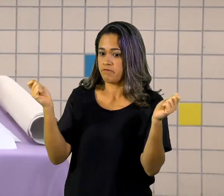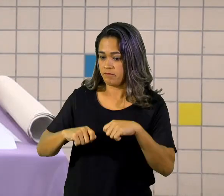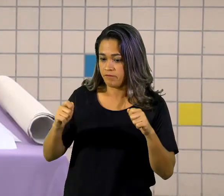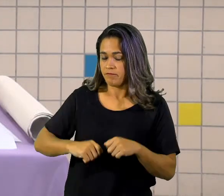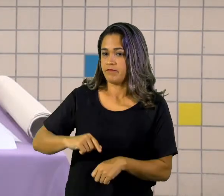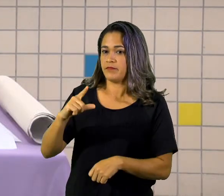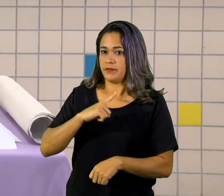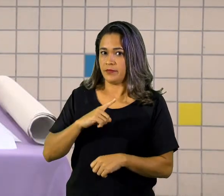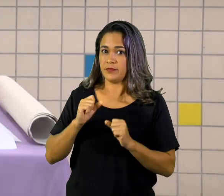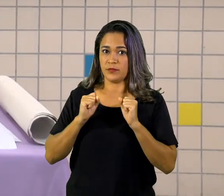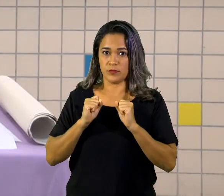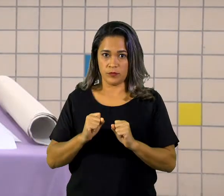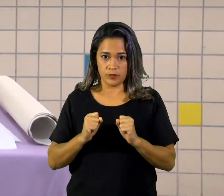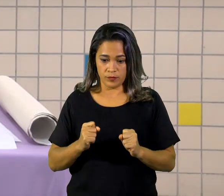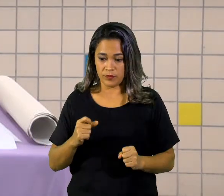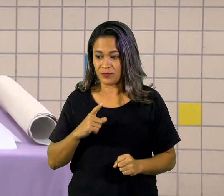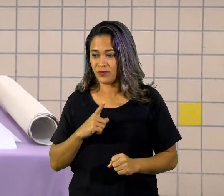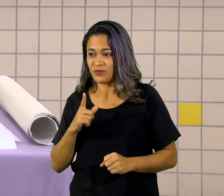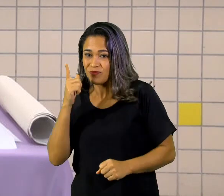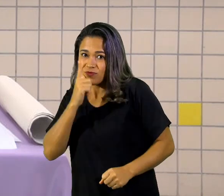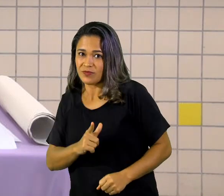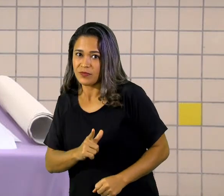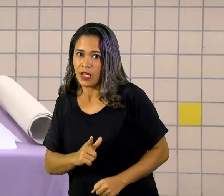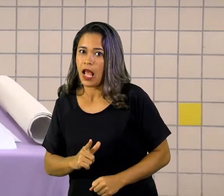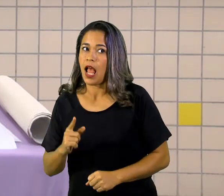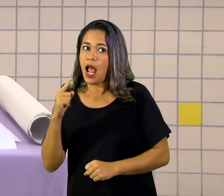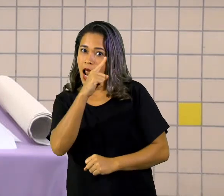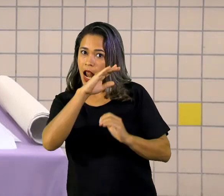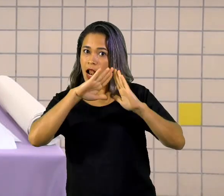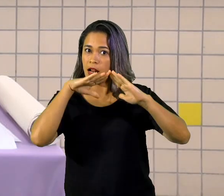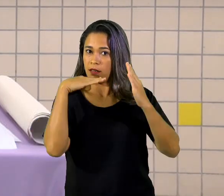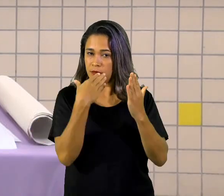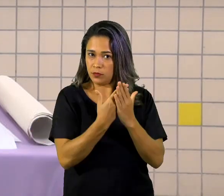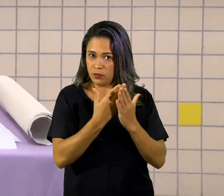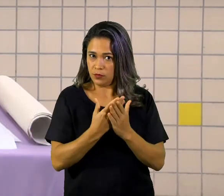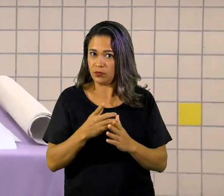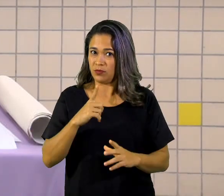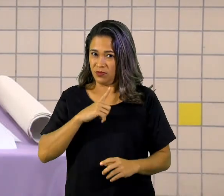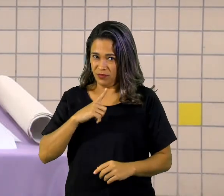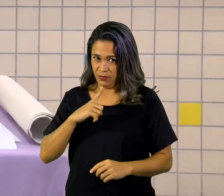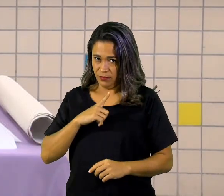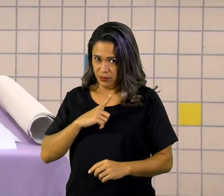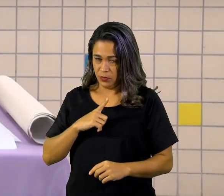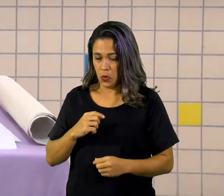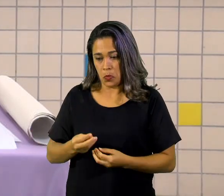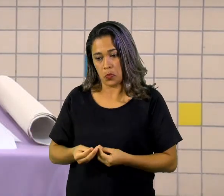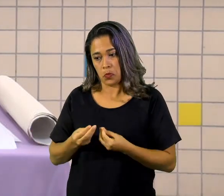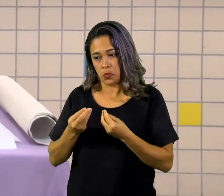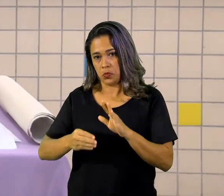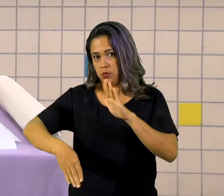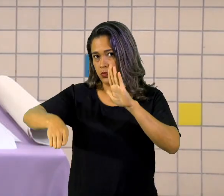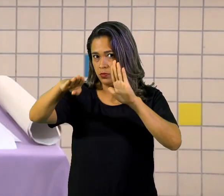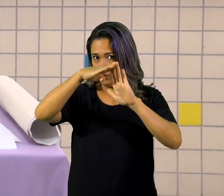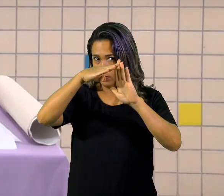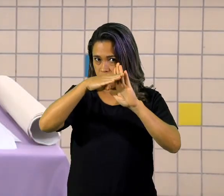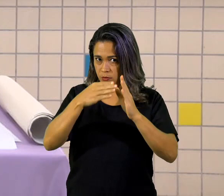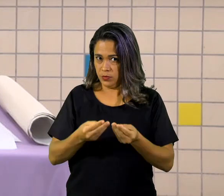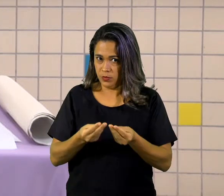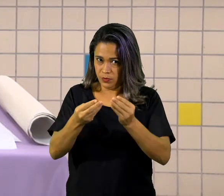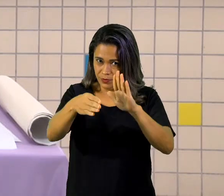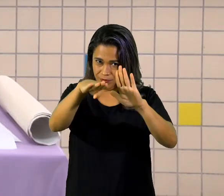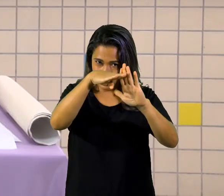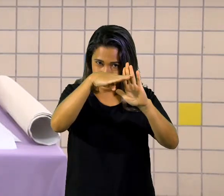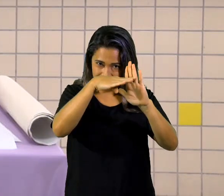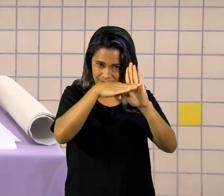eu posso adquirir. Lá no CMEI, quando adquirimos esses materiais ou quando sugerimos nas listas, nós pensamos